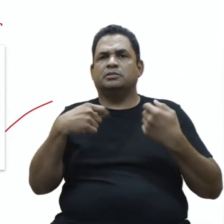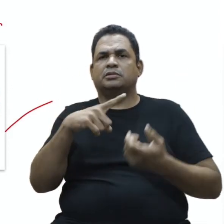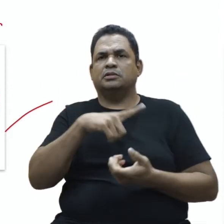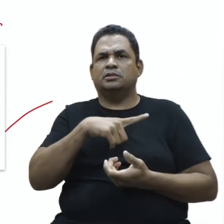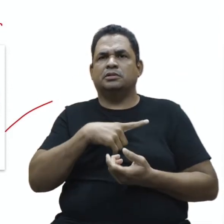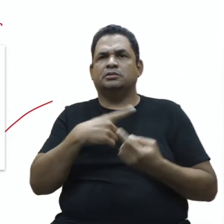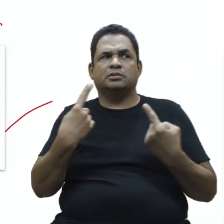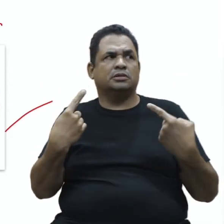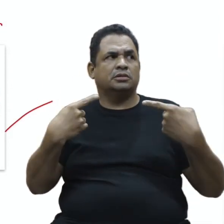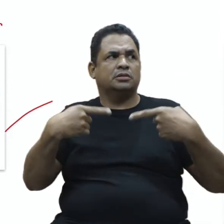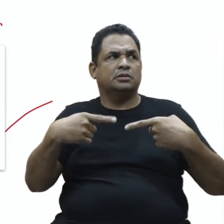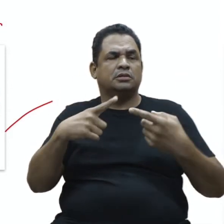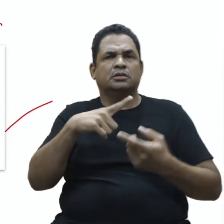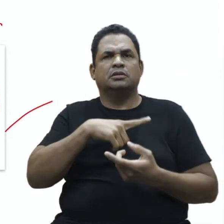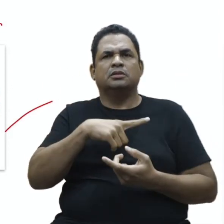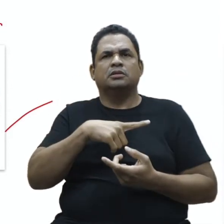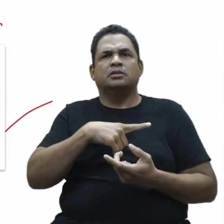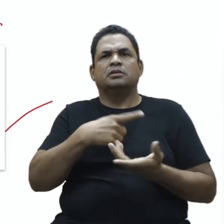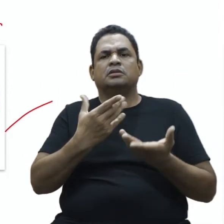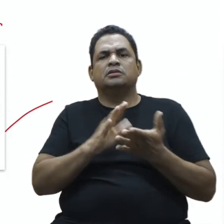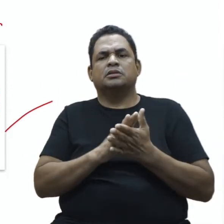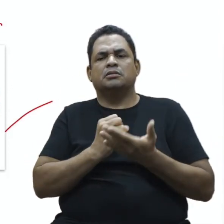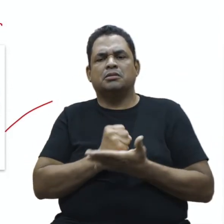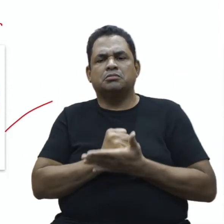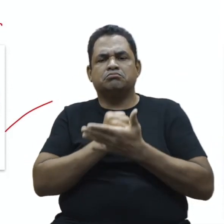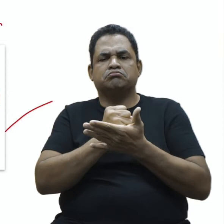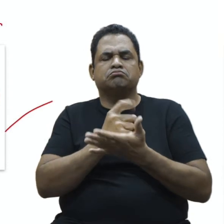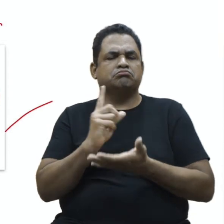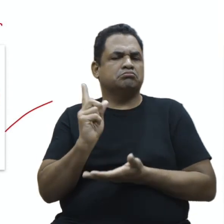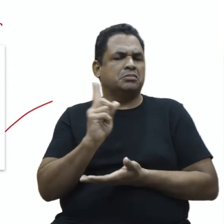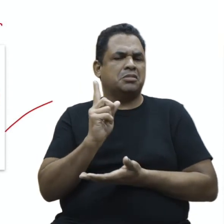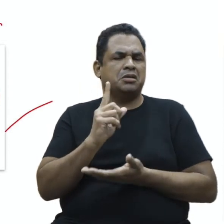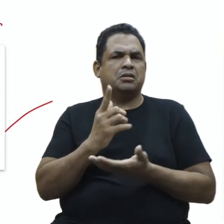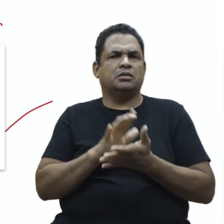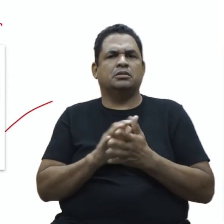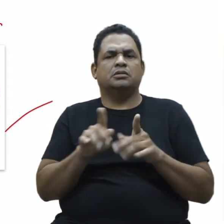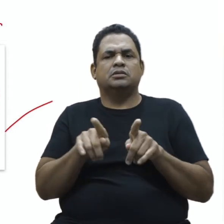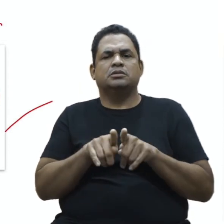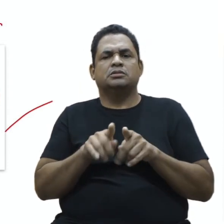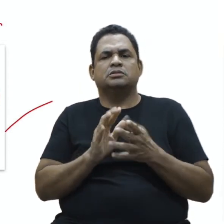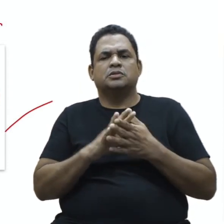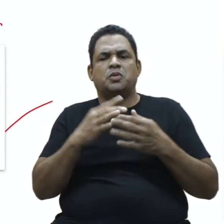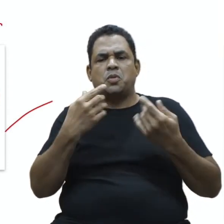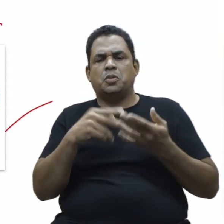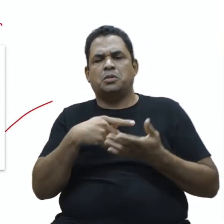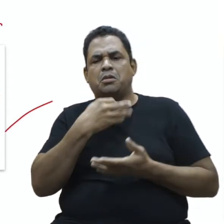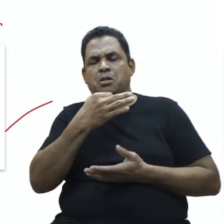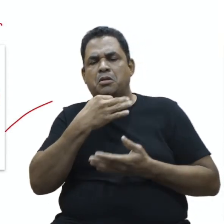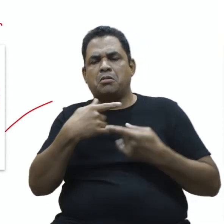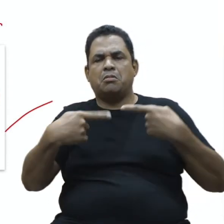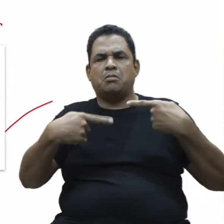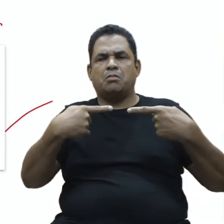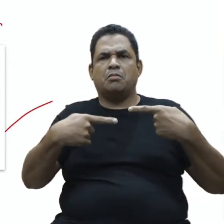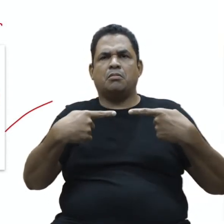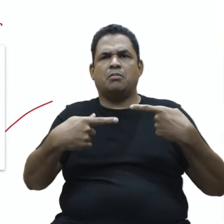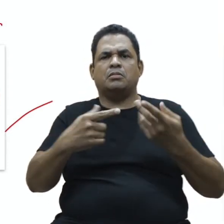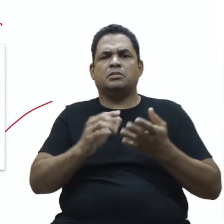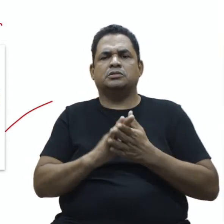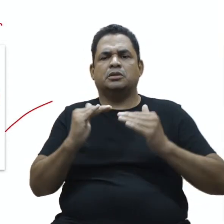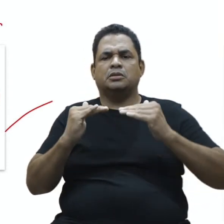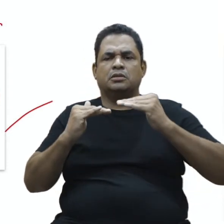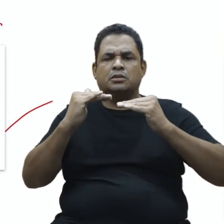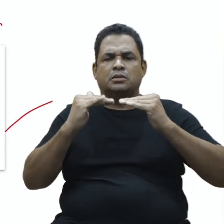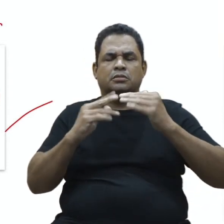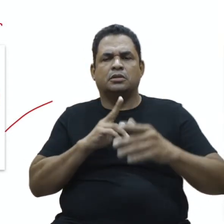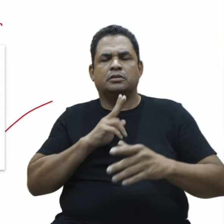contrários, tem que existir aqueles que apoiam, aqueles que não apoiam, e aí se discute e se chega a esse equilíbrio das